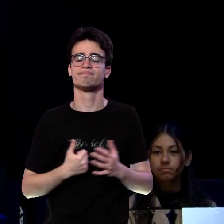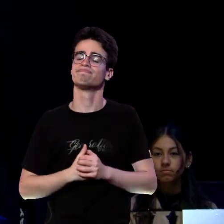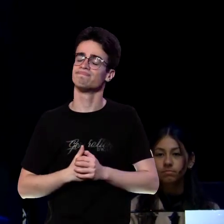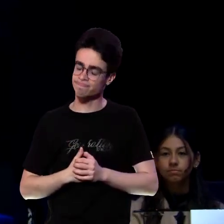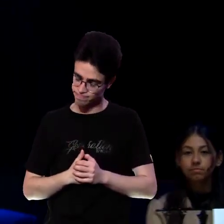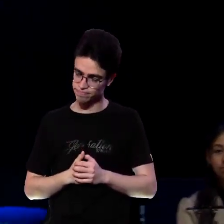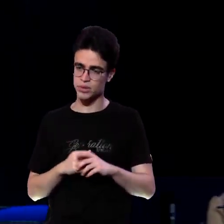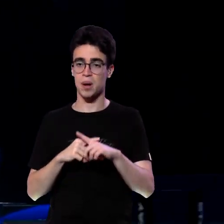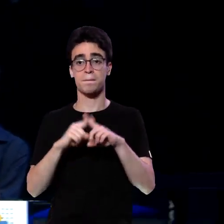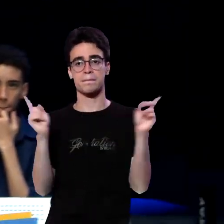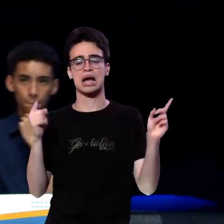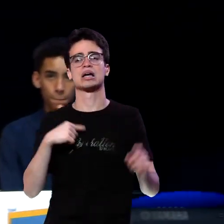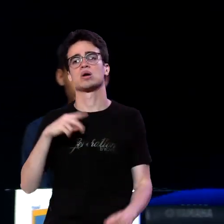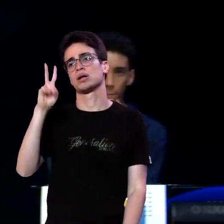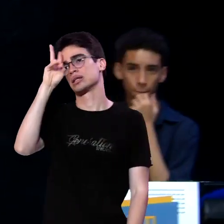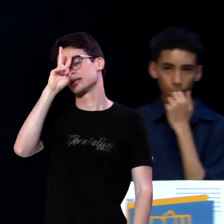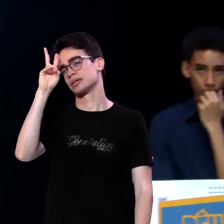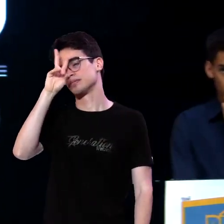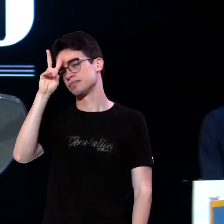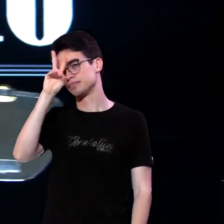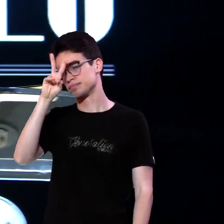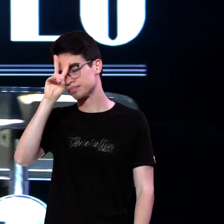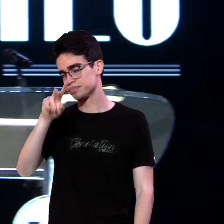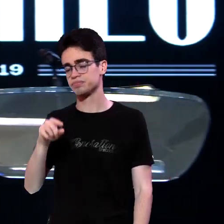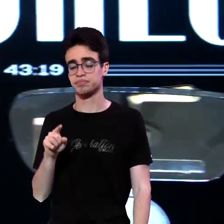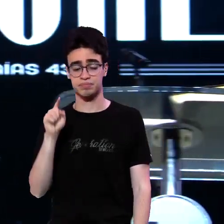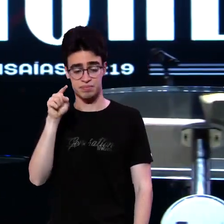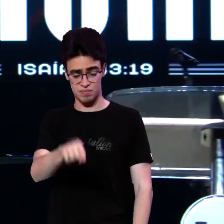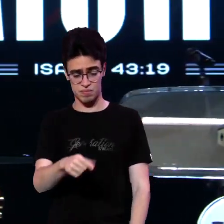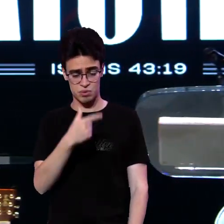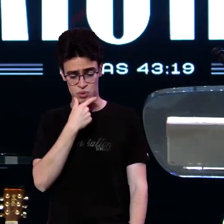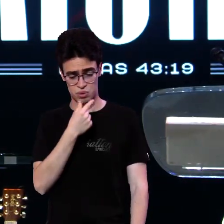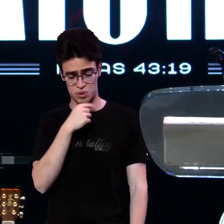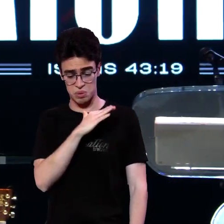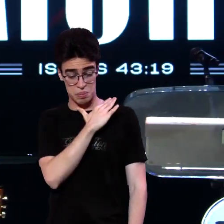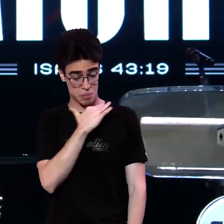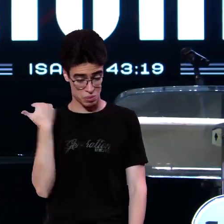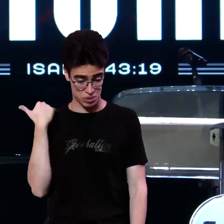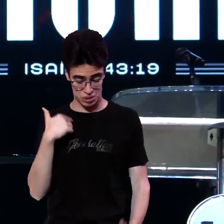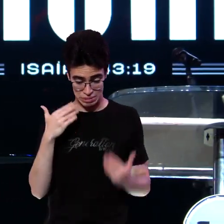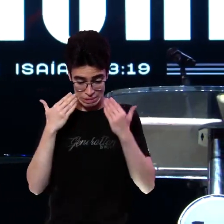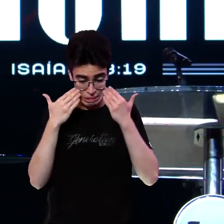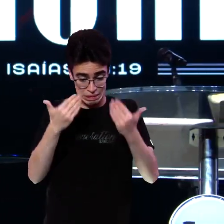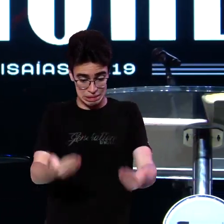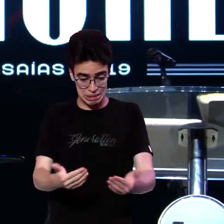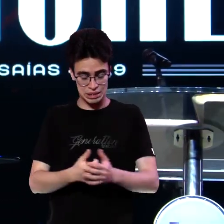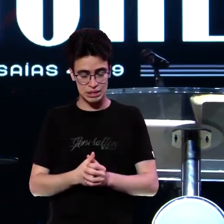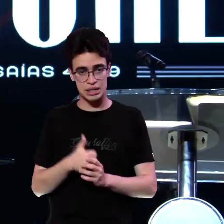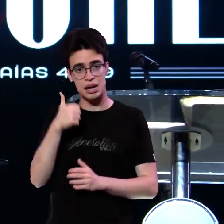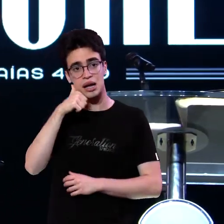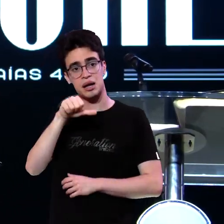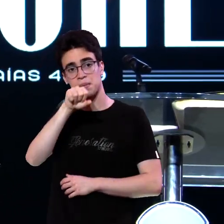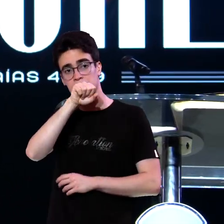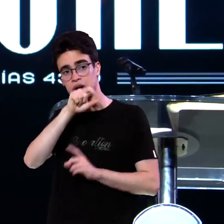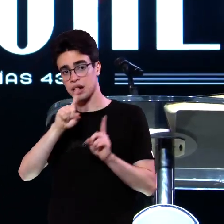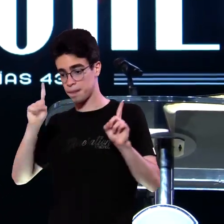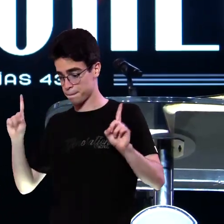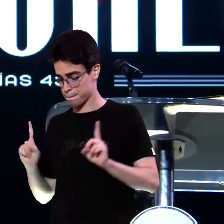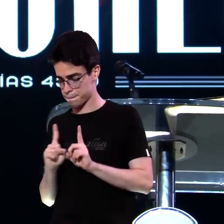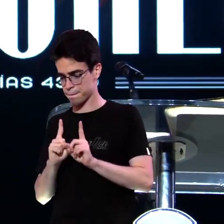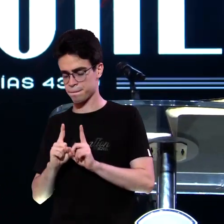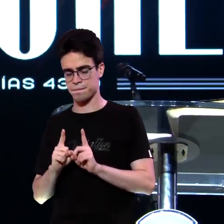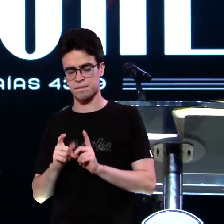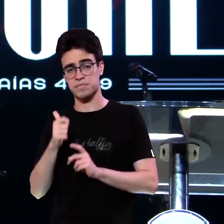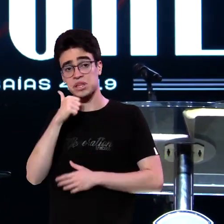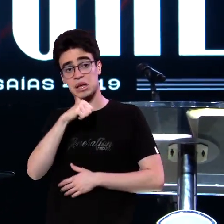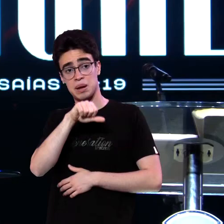Mas eu lembro que quando eu estava diante daquele menino morto, e a mãe dele do meu lado, ela me falou